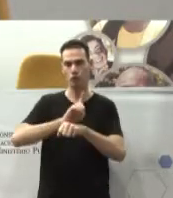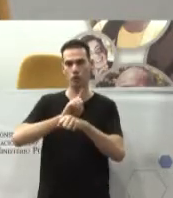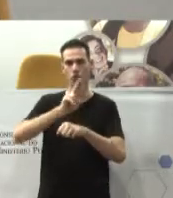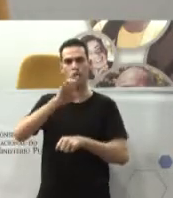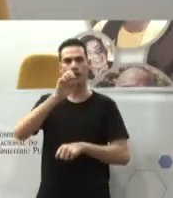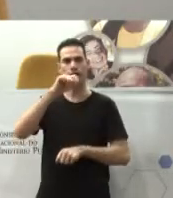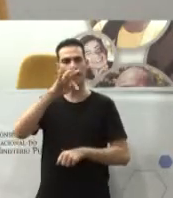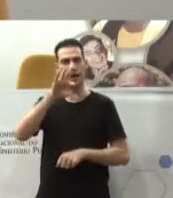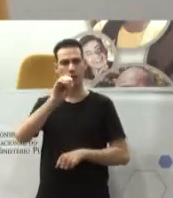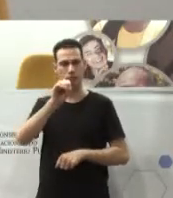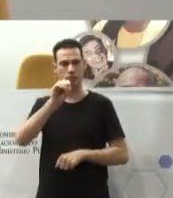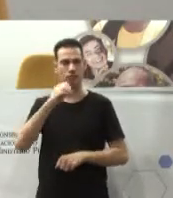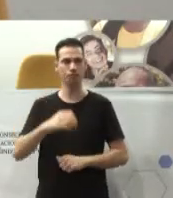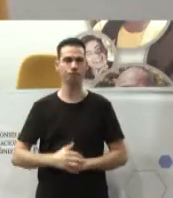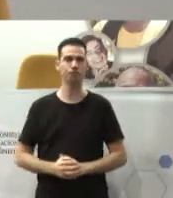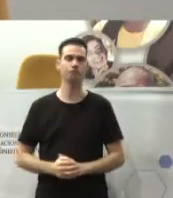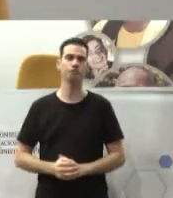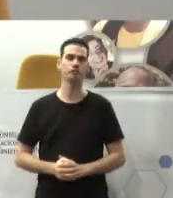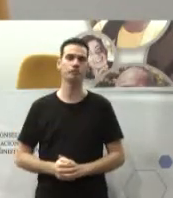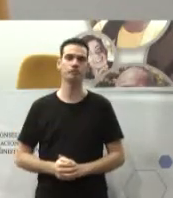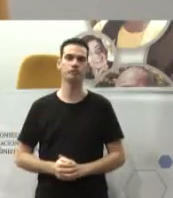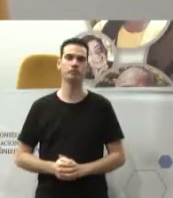Dresch.